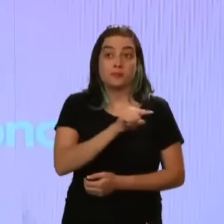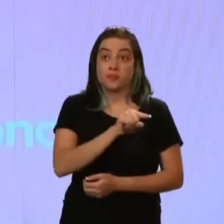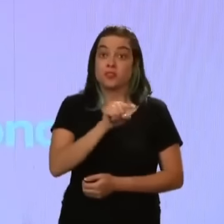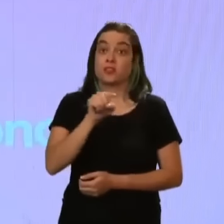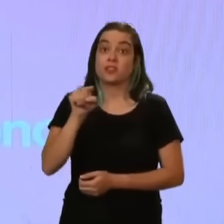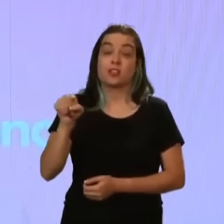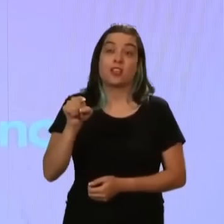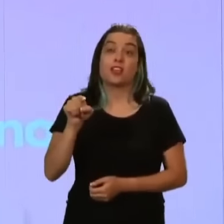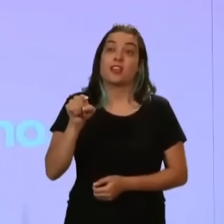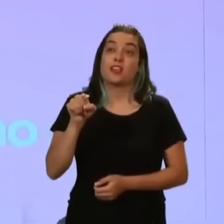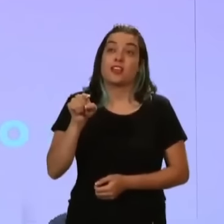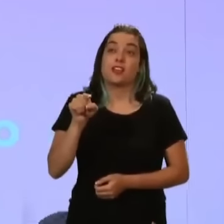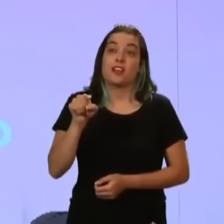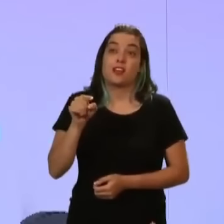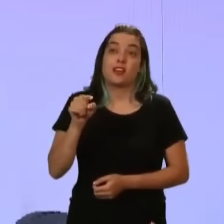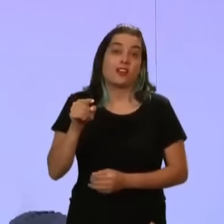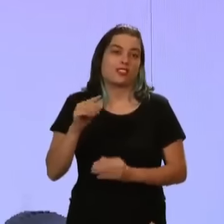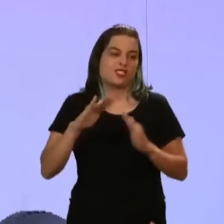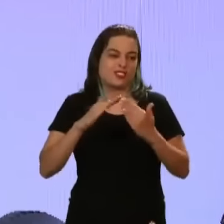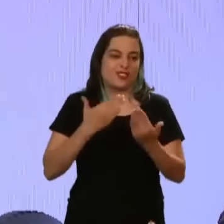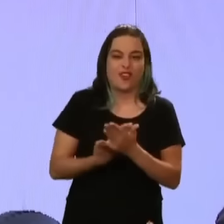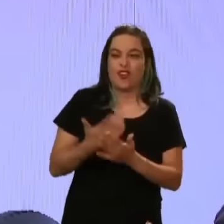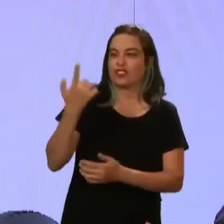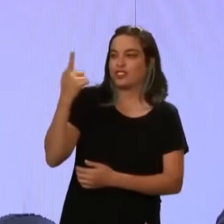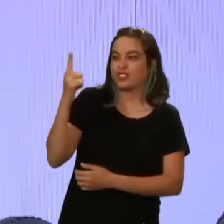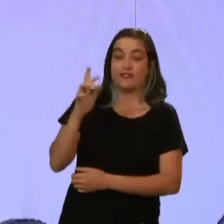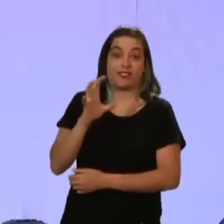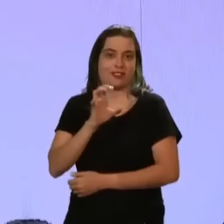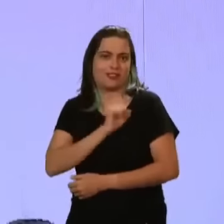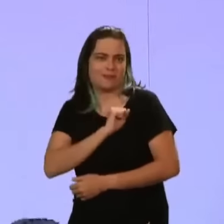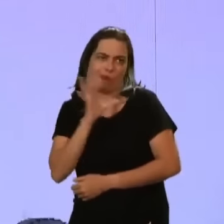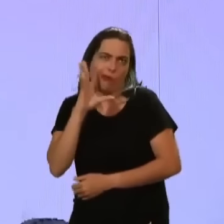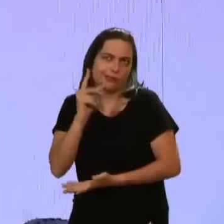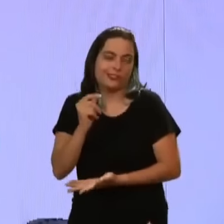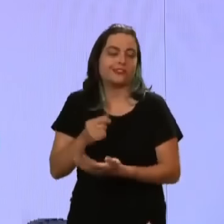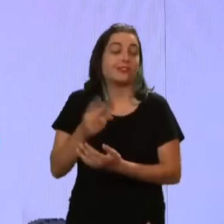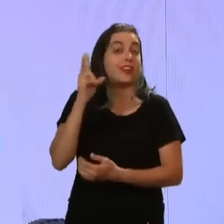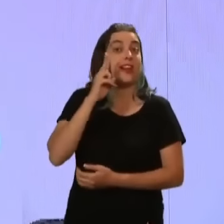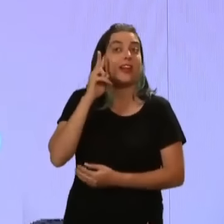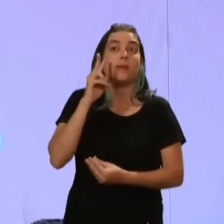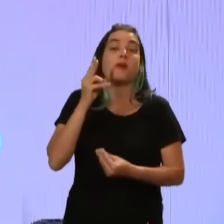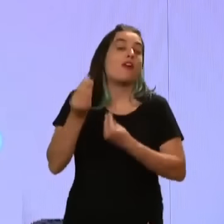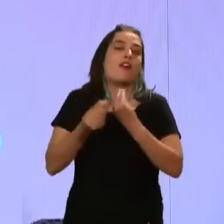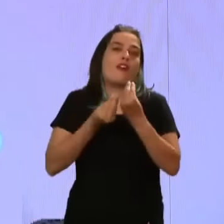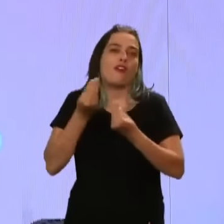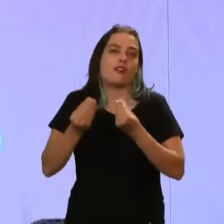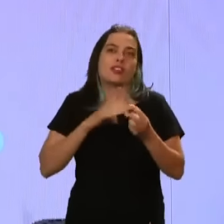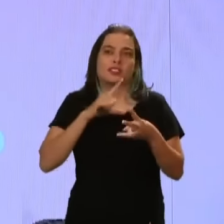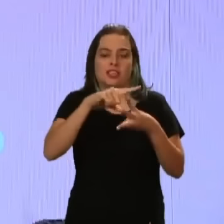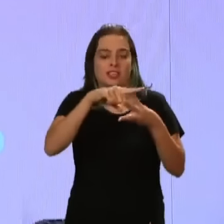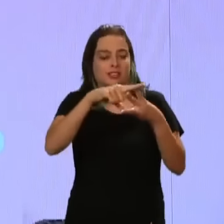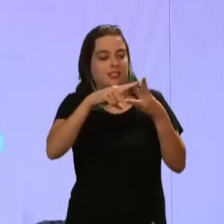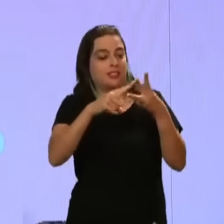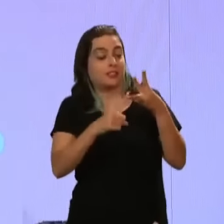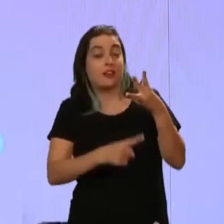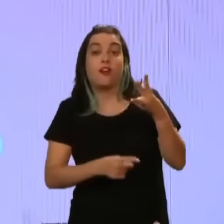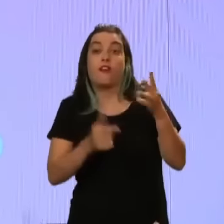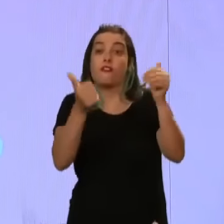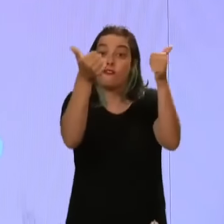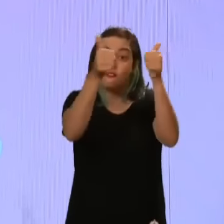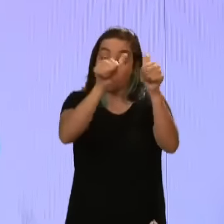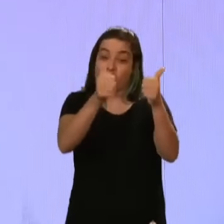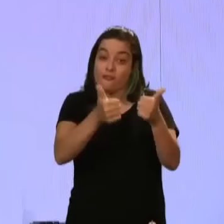boa de escola, de geografia, eu acho, né? Você vai lembrar que são 3 as formas como